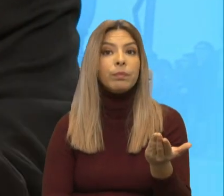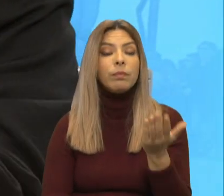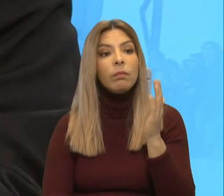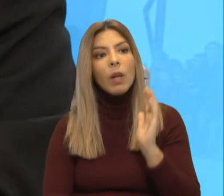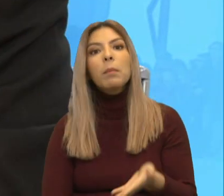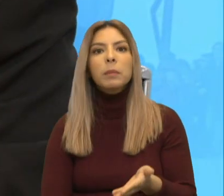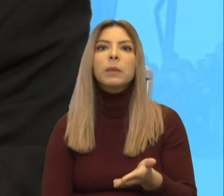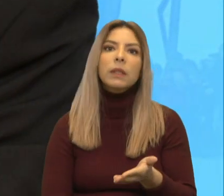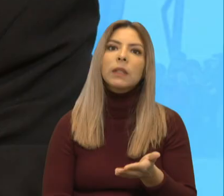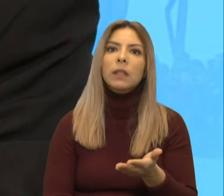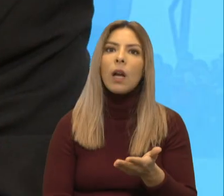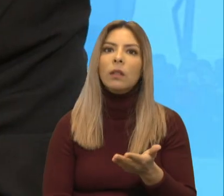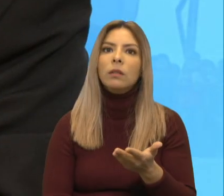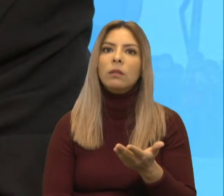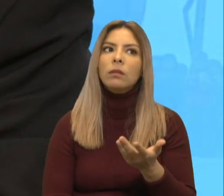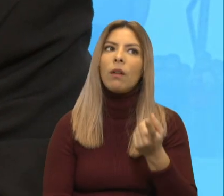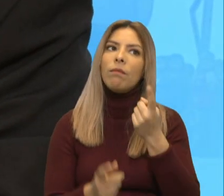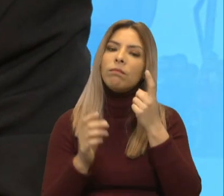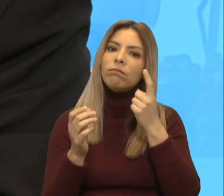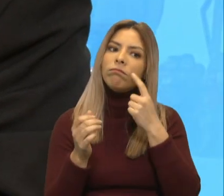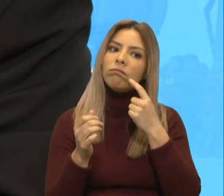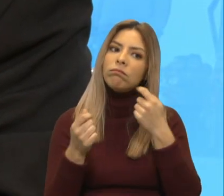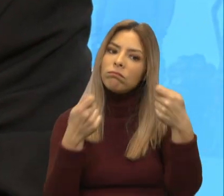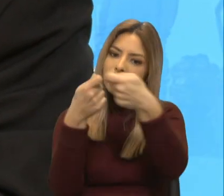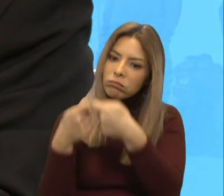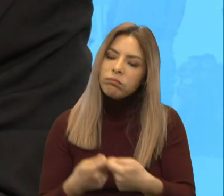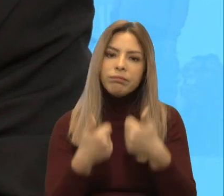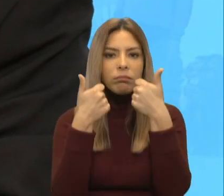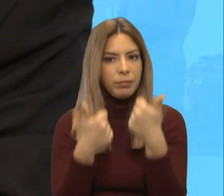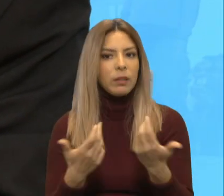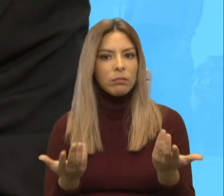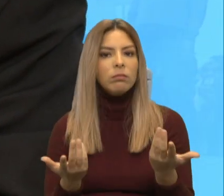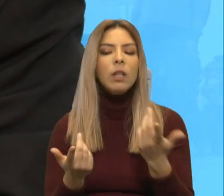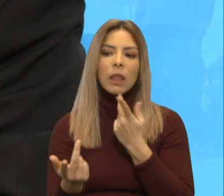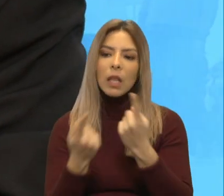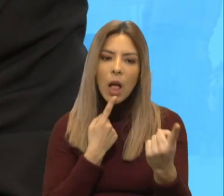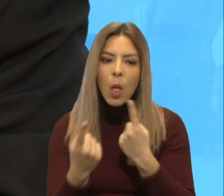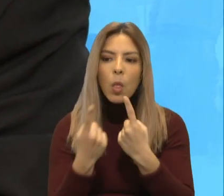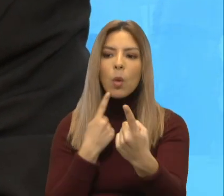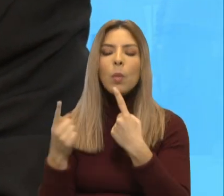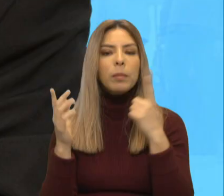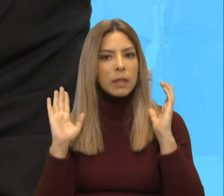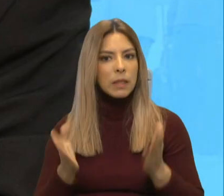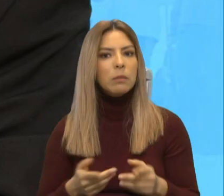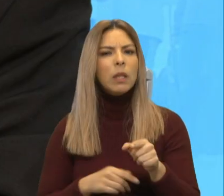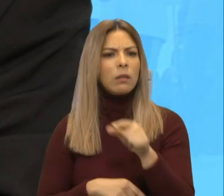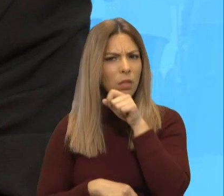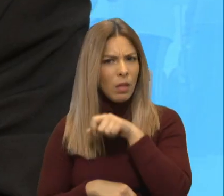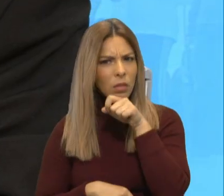primeiro precisa de estar reconciliado. A reconciliação e o diálogo entre todas as partes. E acha isso